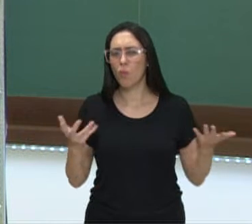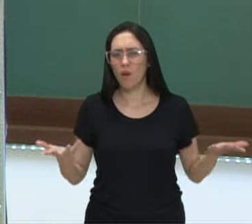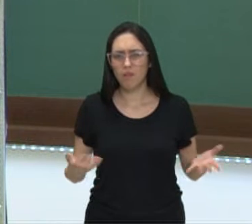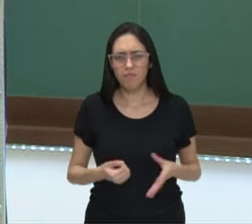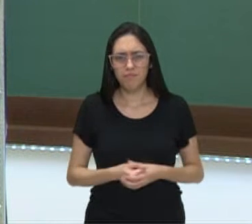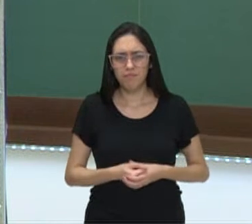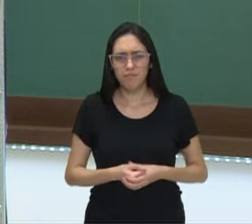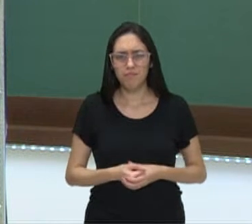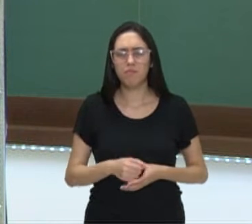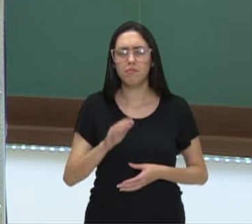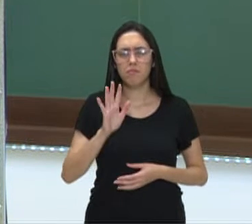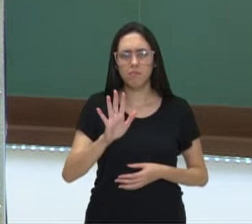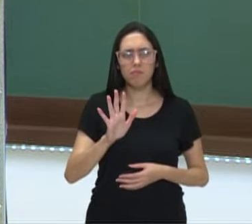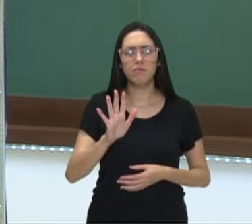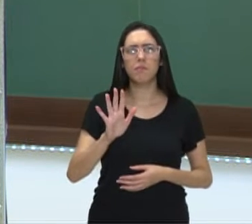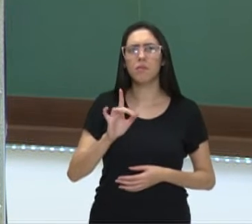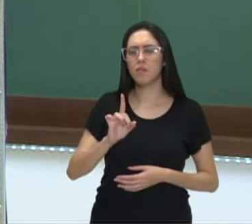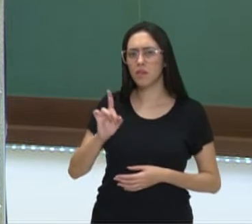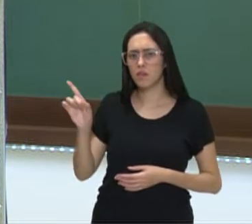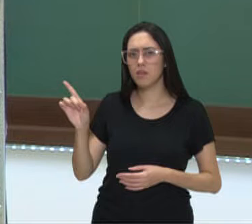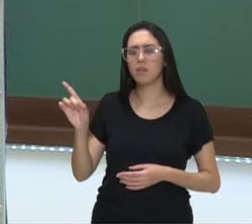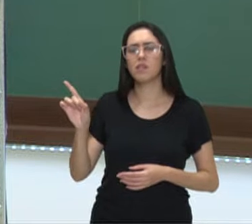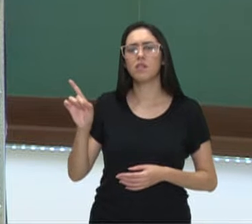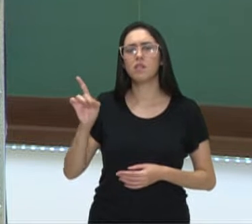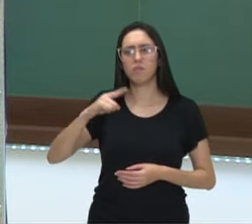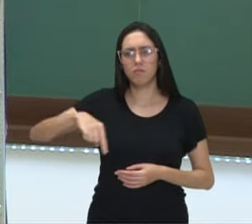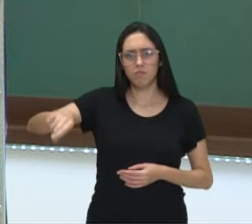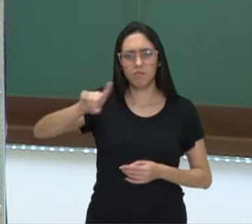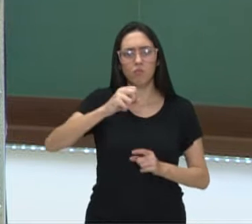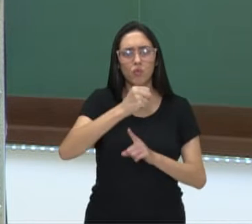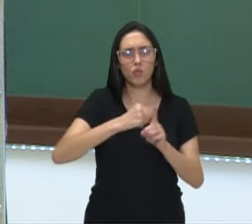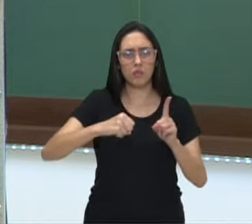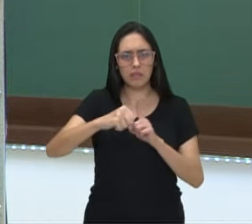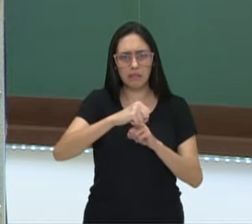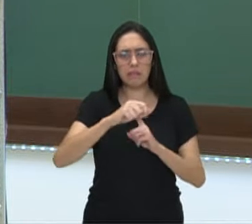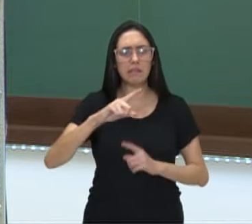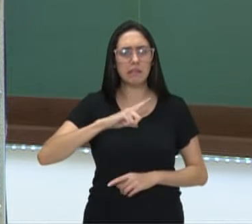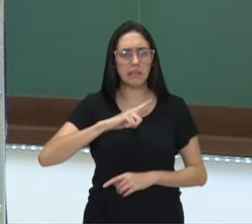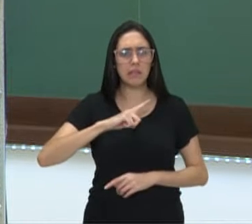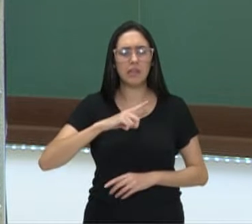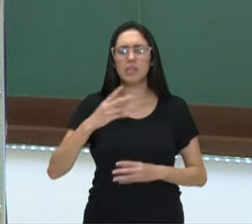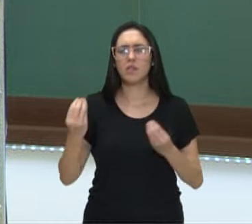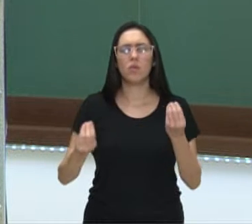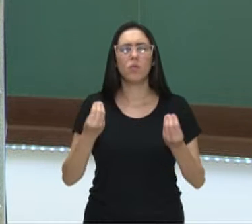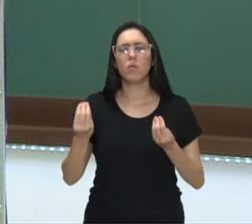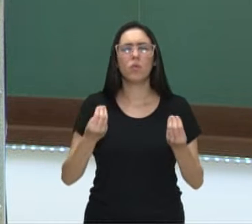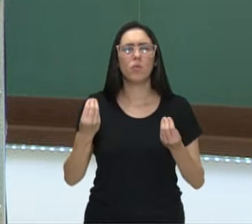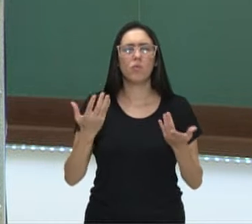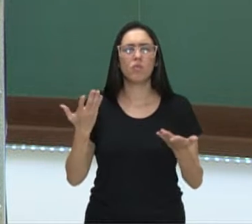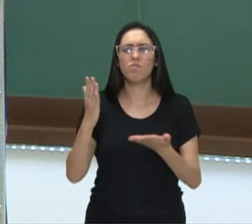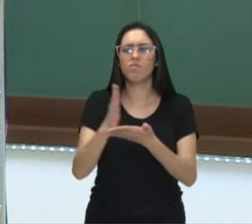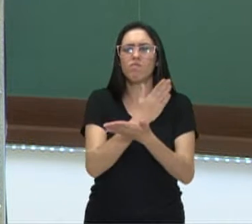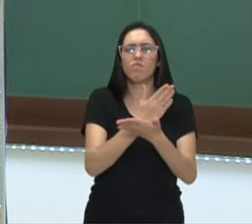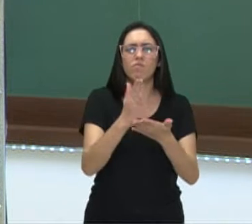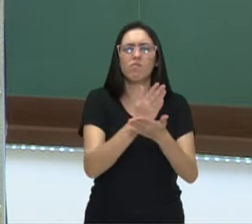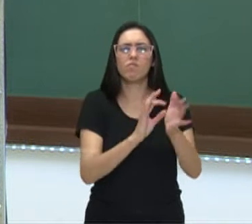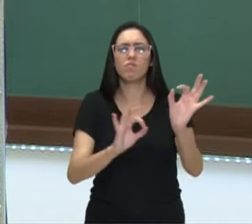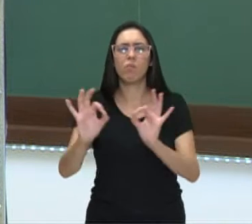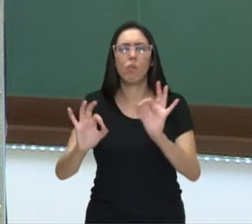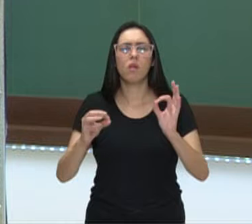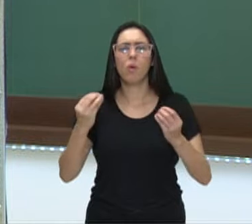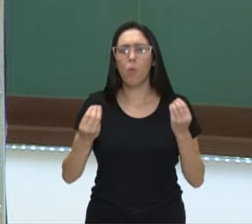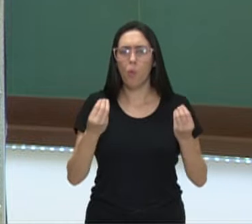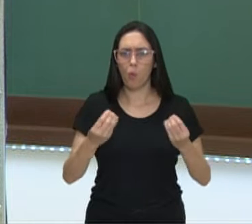sociedade de consumo, esse modelo de sociedade que nós estamos inseridos, como que ela está organizada? Será que nós